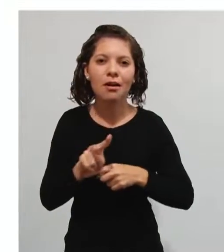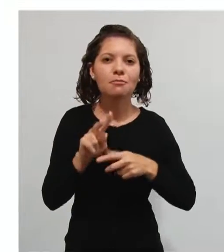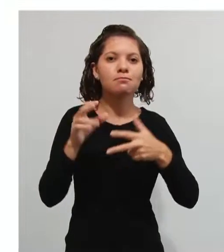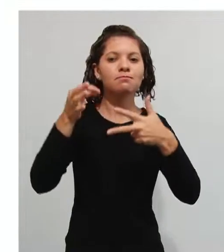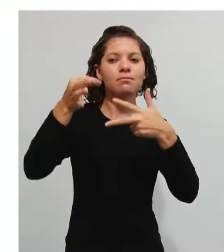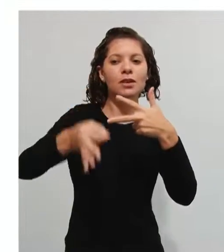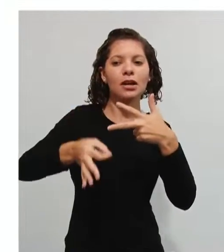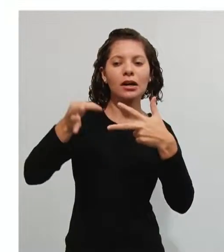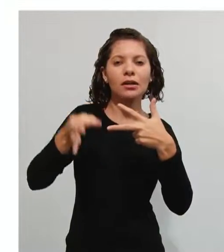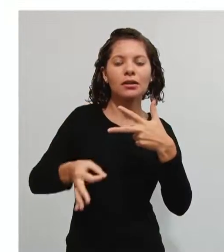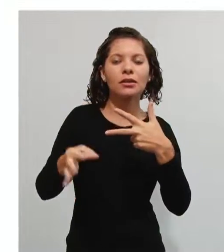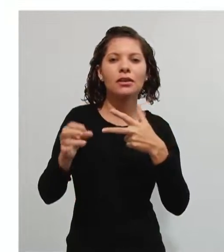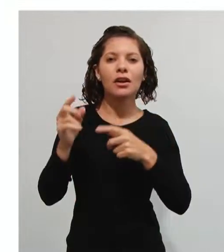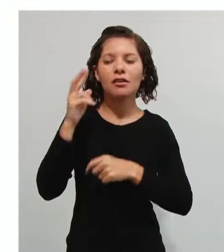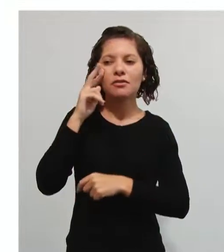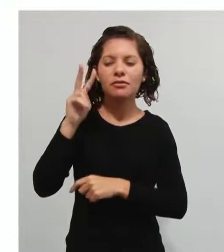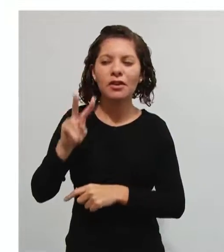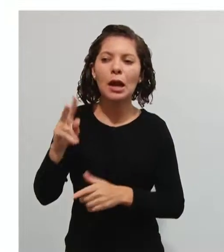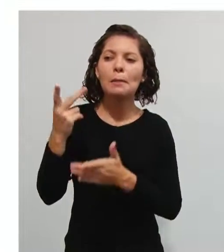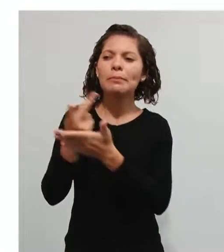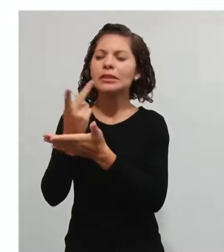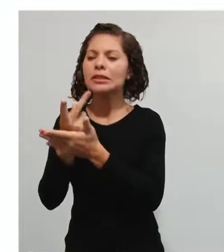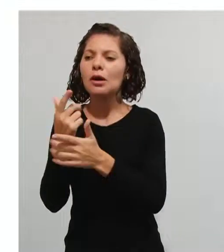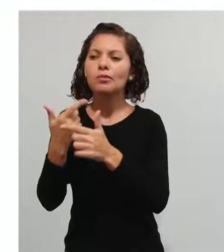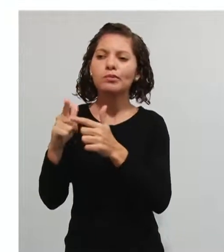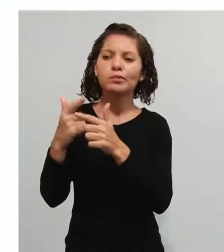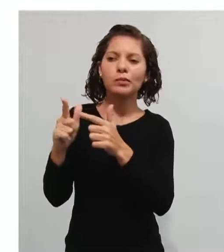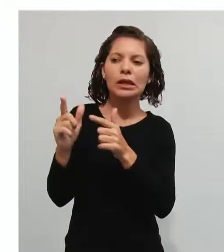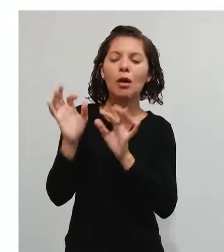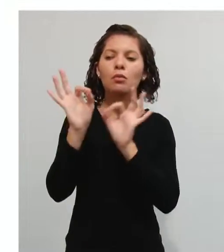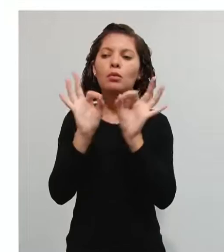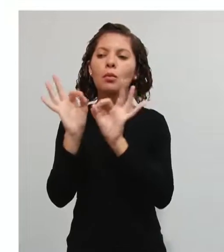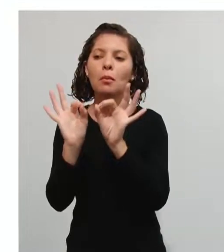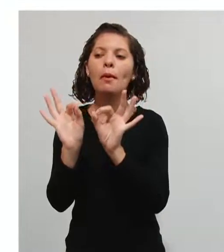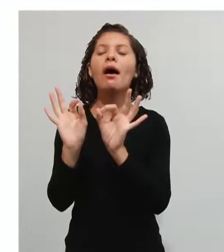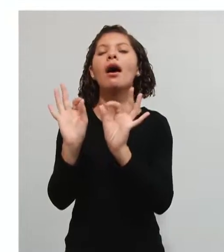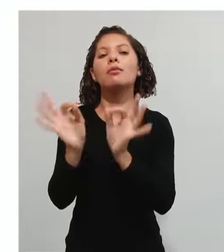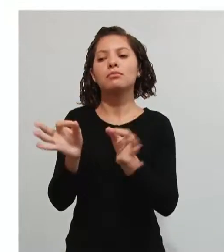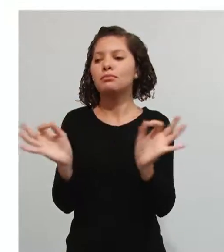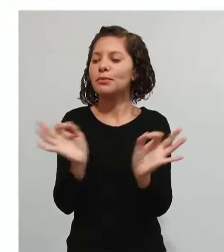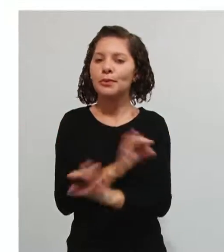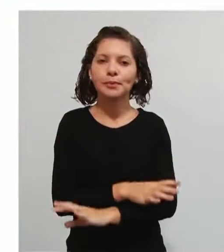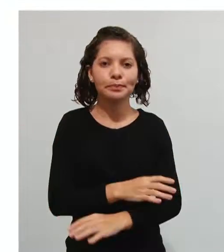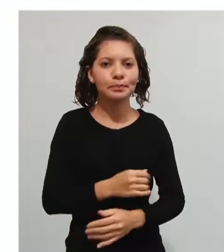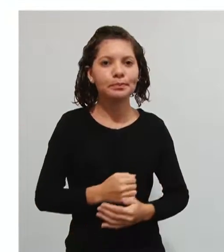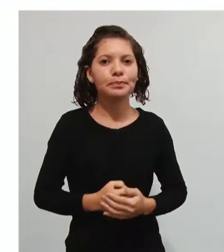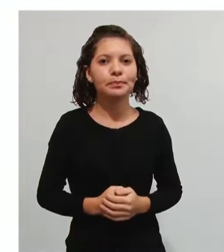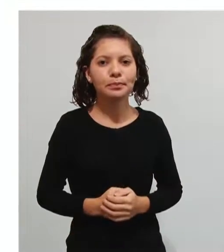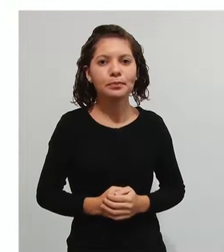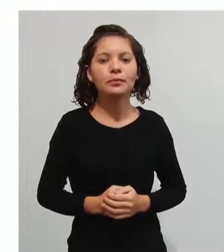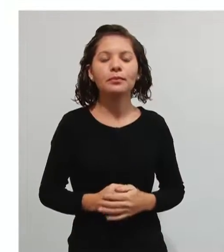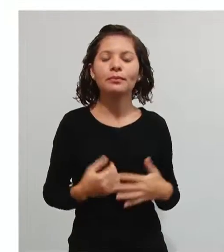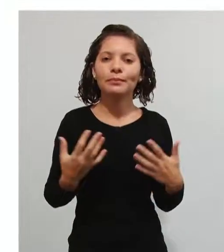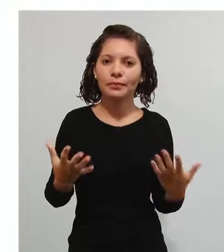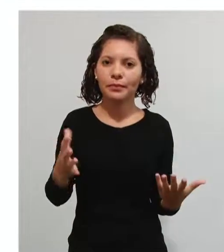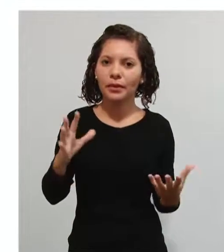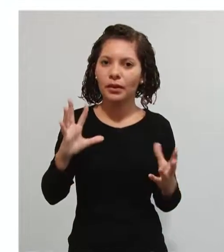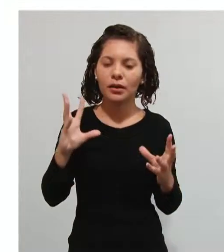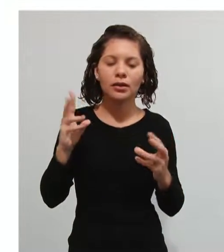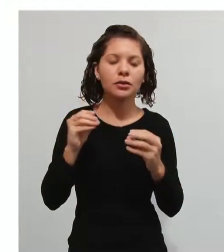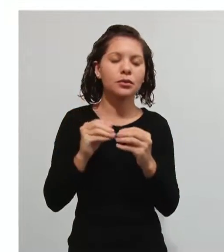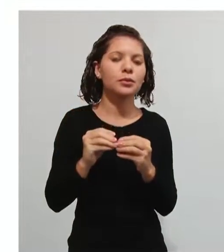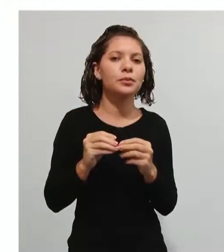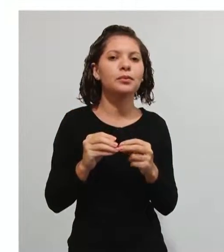vez, resolver os conflitos que possam existir nas relações. O executivo, ele tem